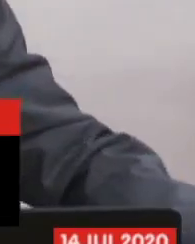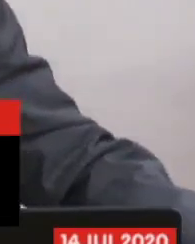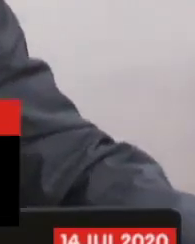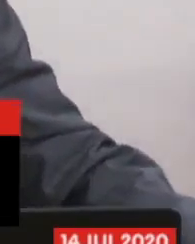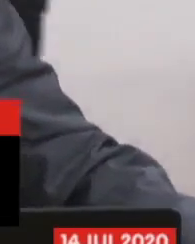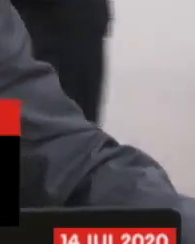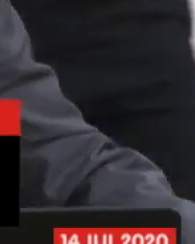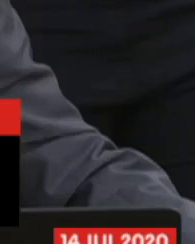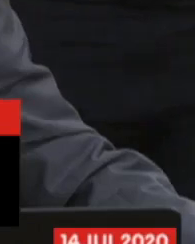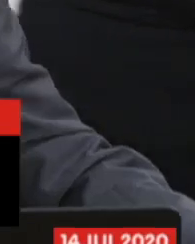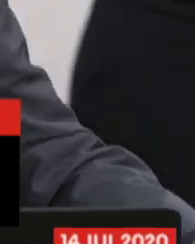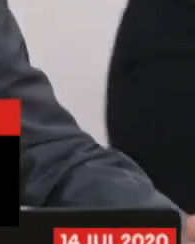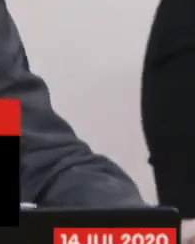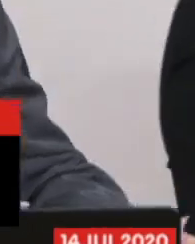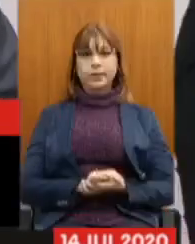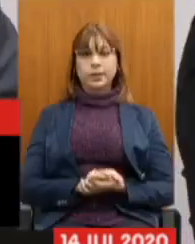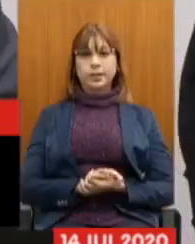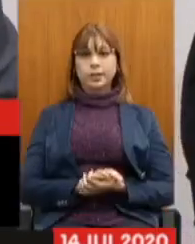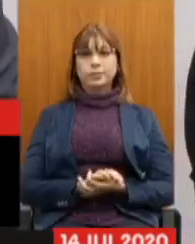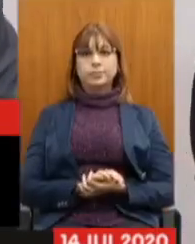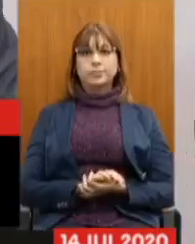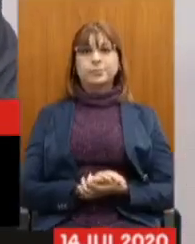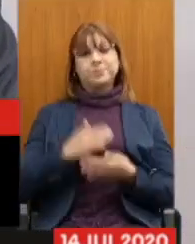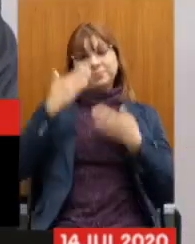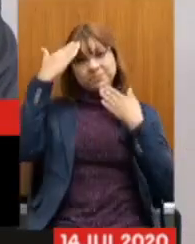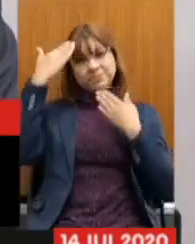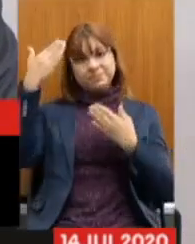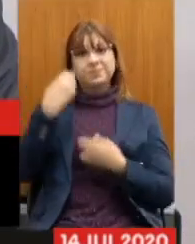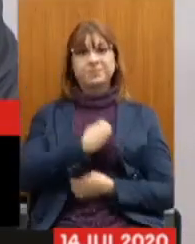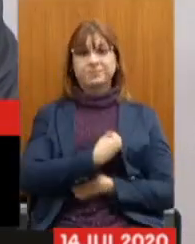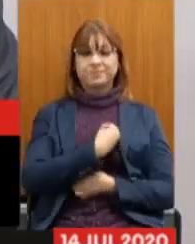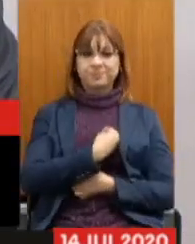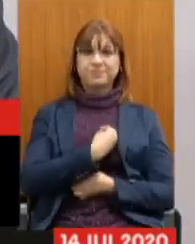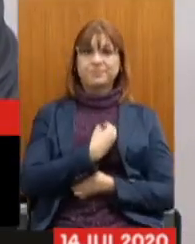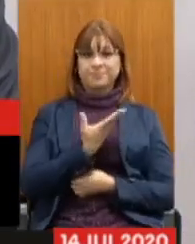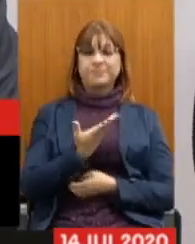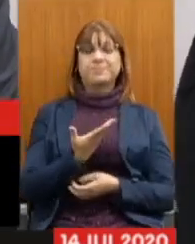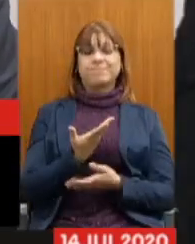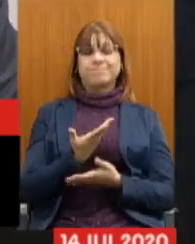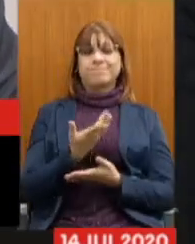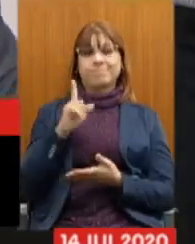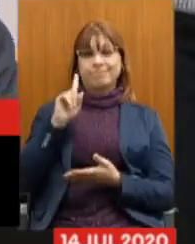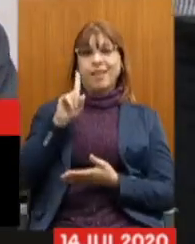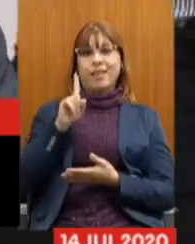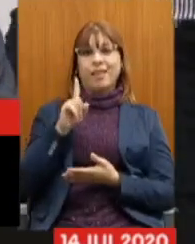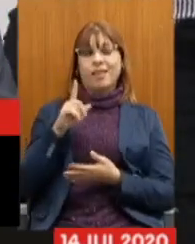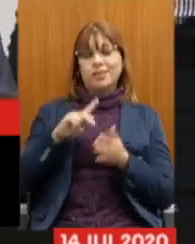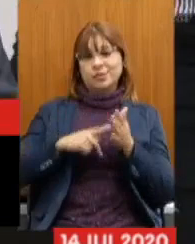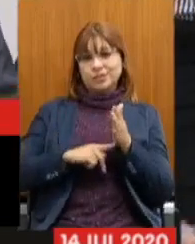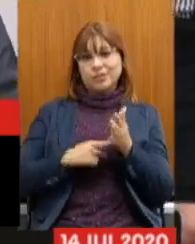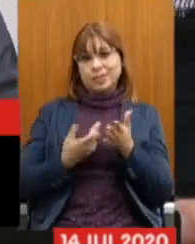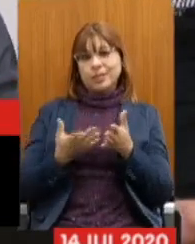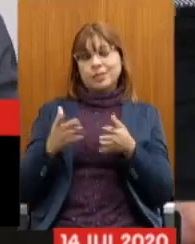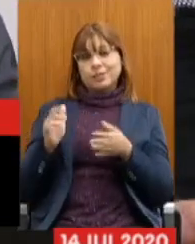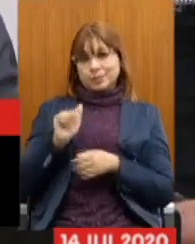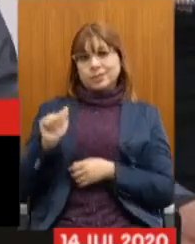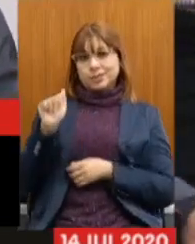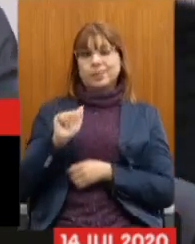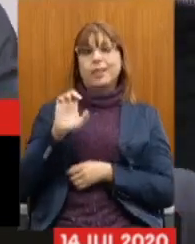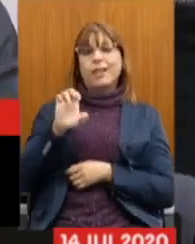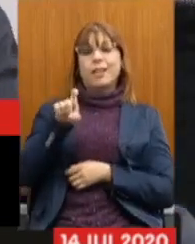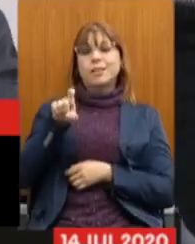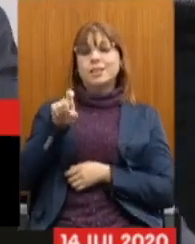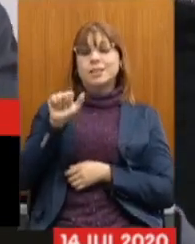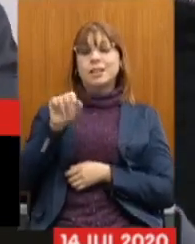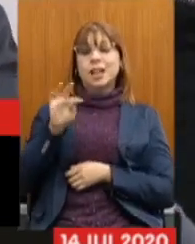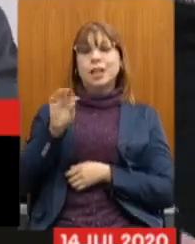pela exposição que o senhor acabou de proferir. Existe também a presença do deputado